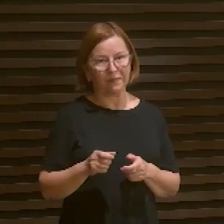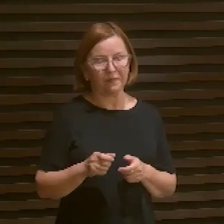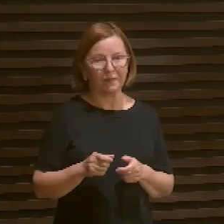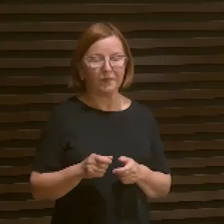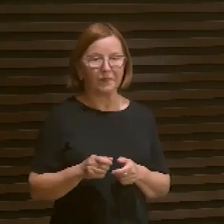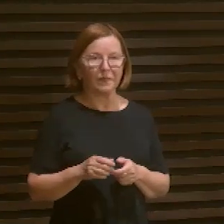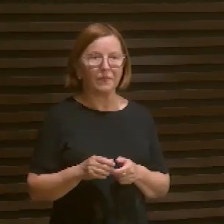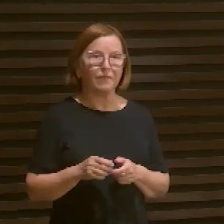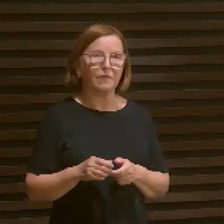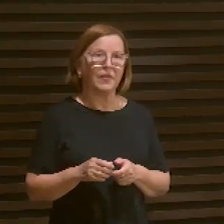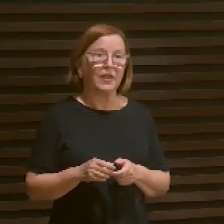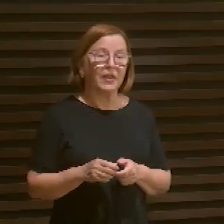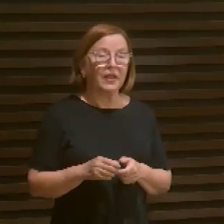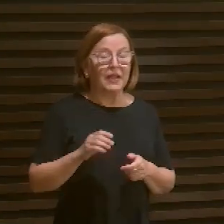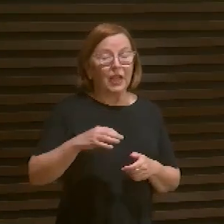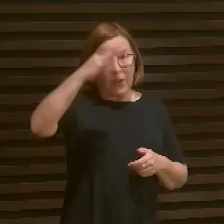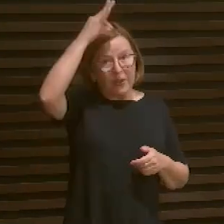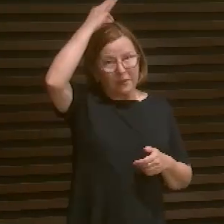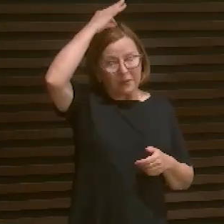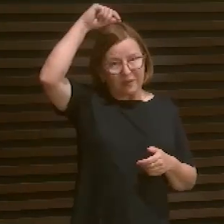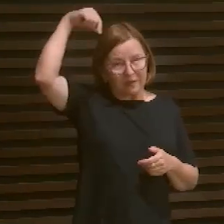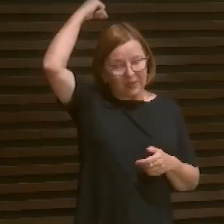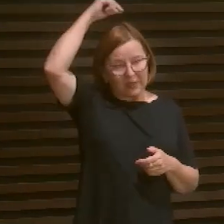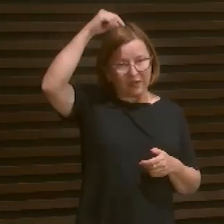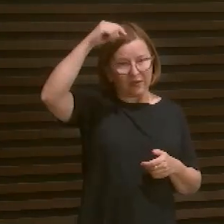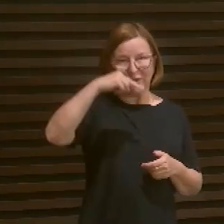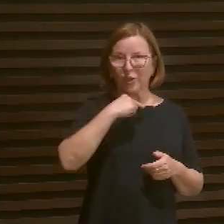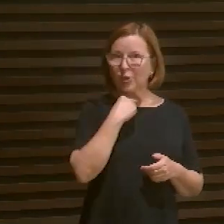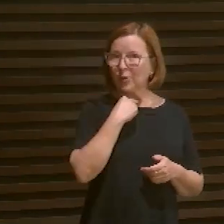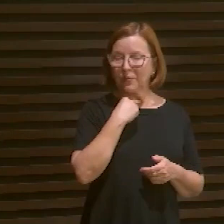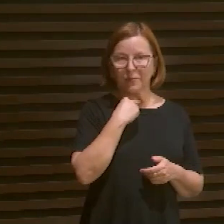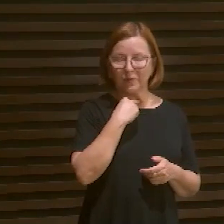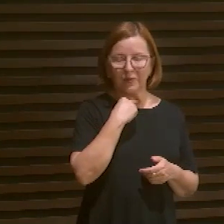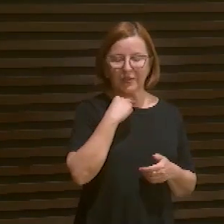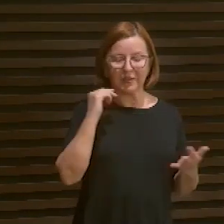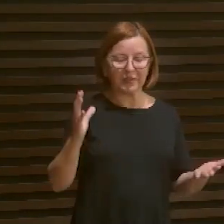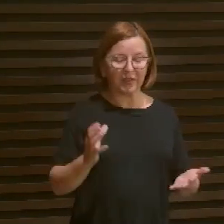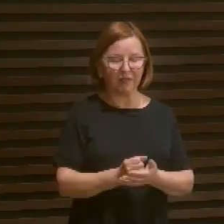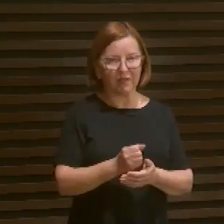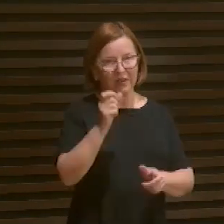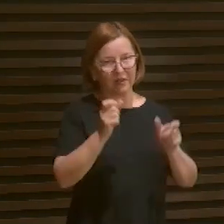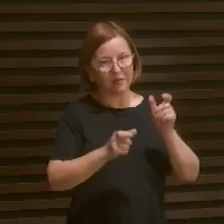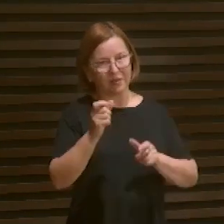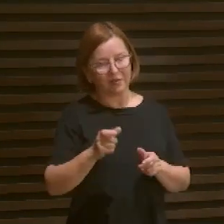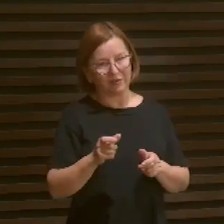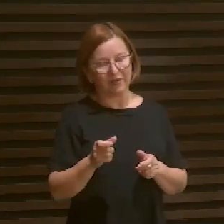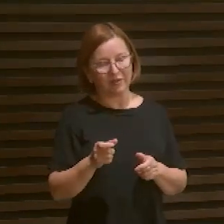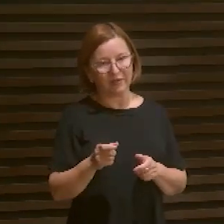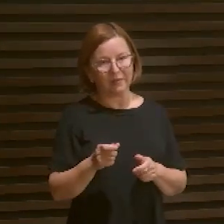Espírito. O Espírito Santo não podia redimir o homem na sua condição espiritual